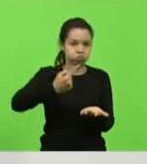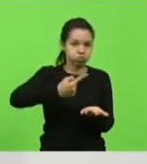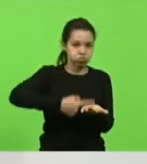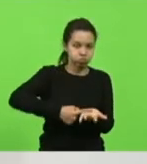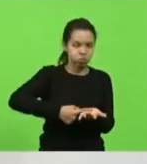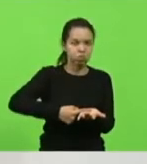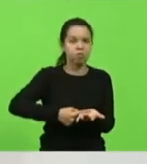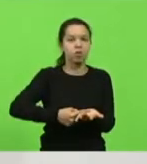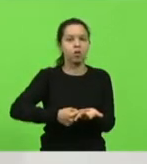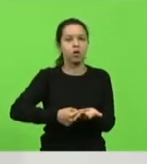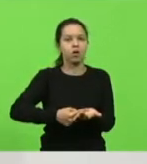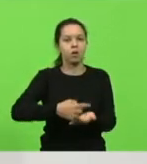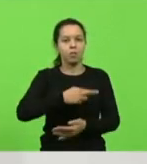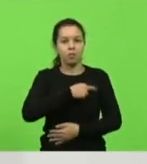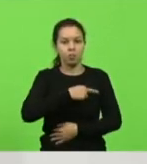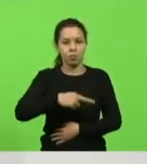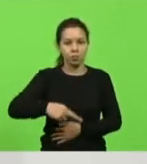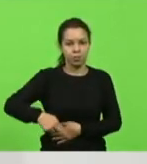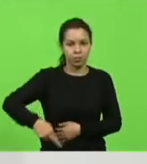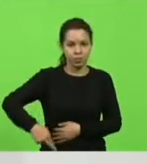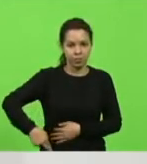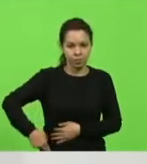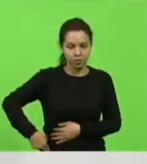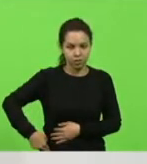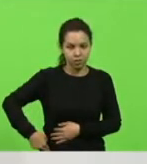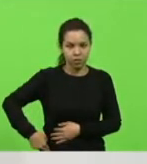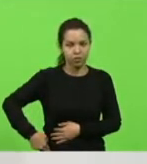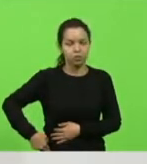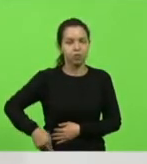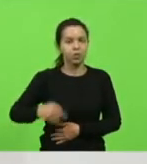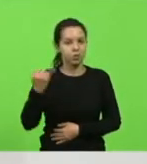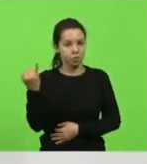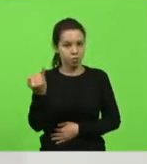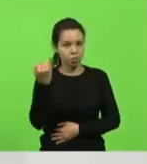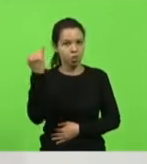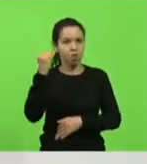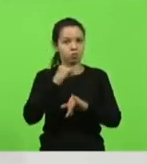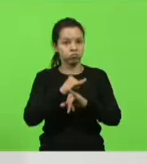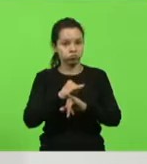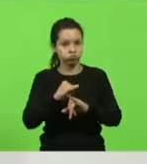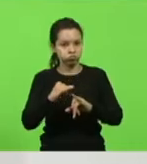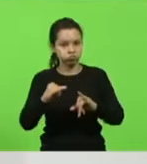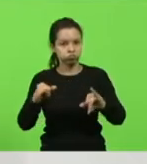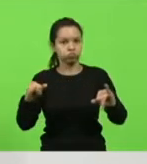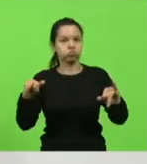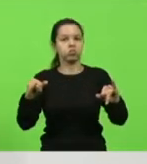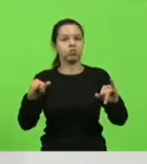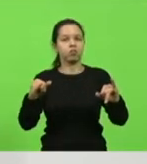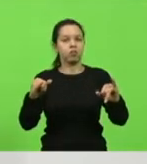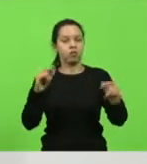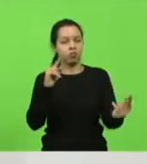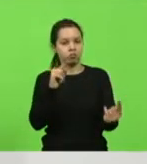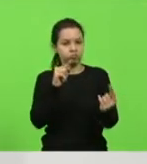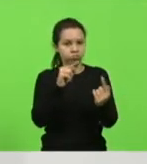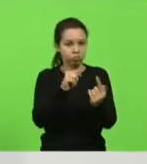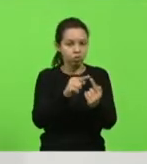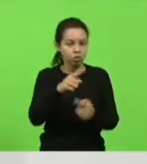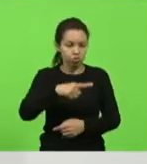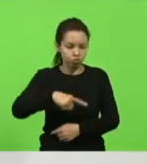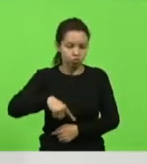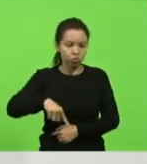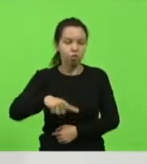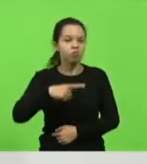republicano O que é importante que se diga vem ao encontro daquilo que nós desejamos